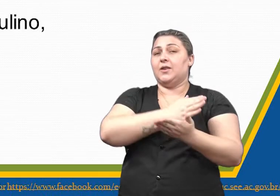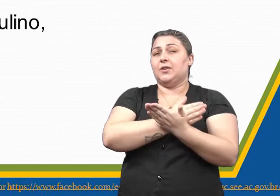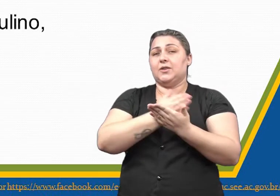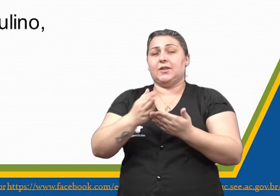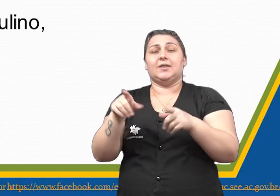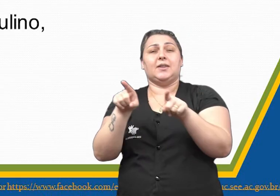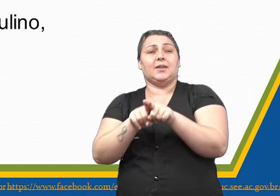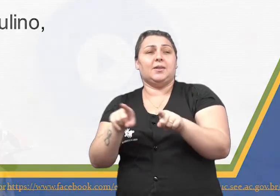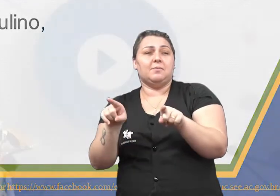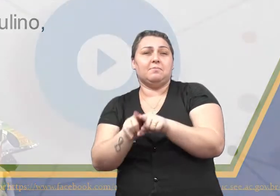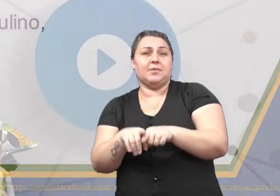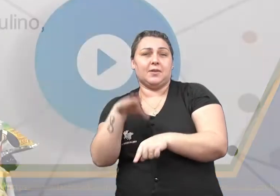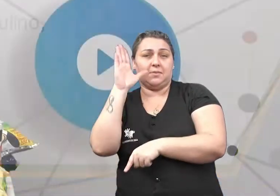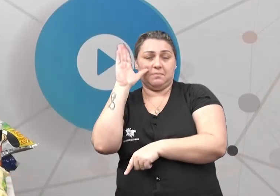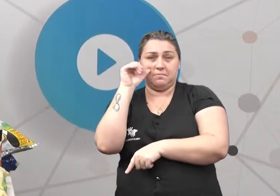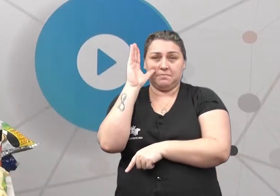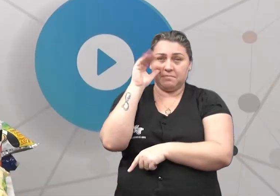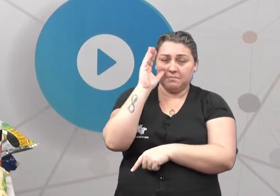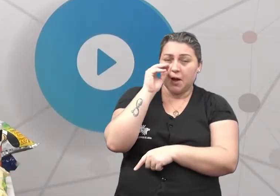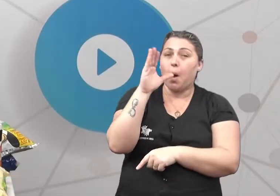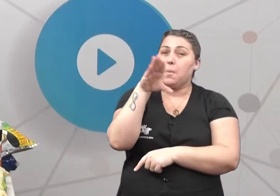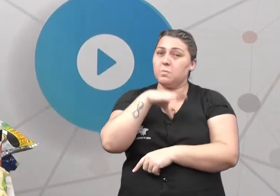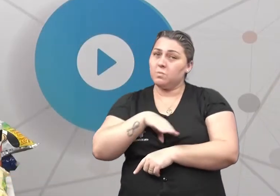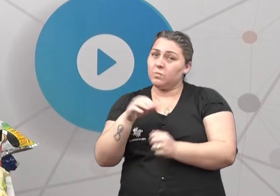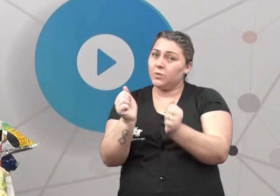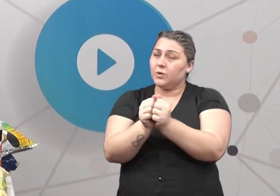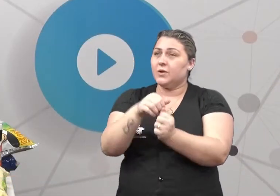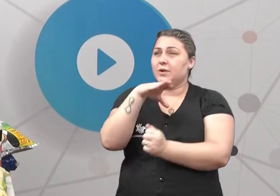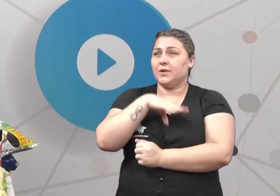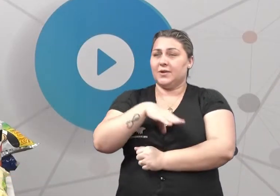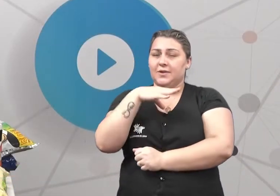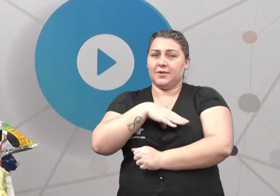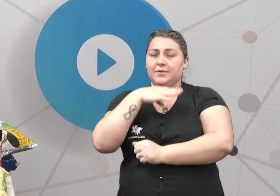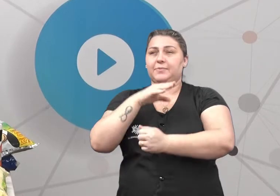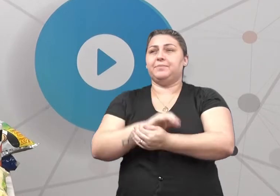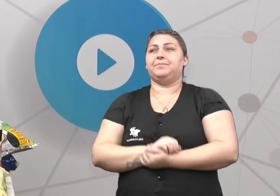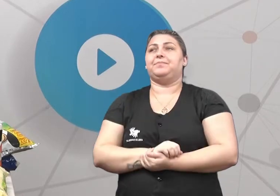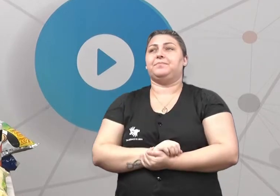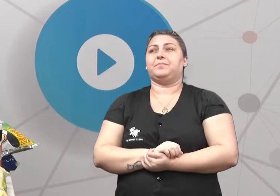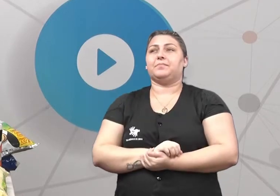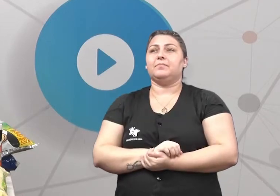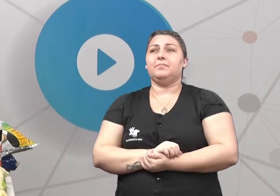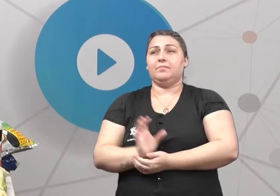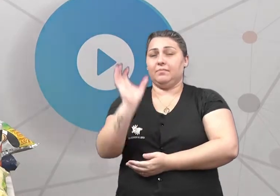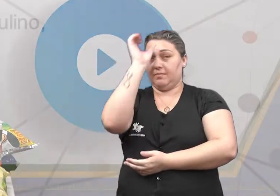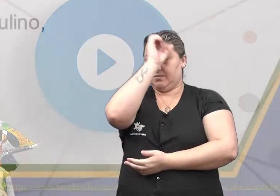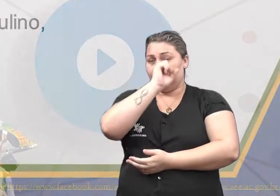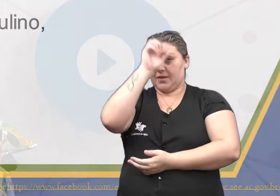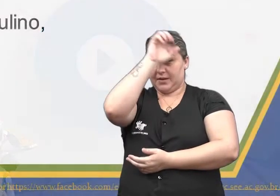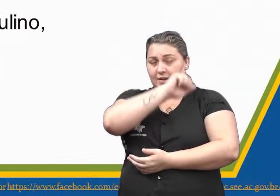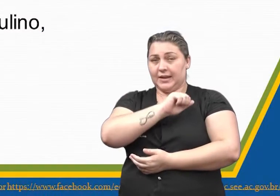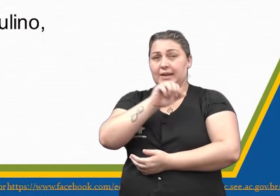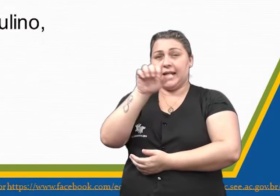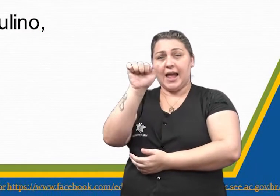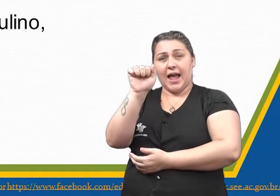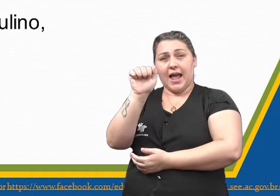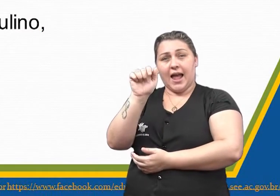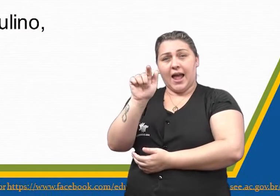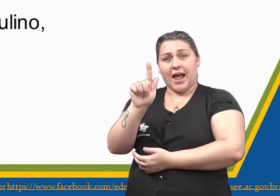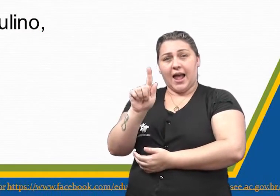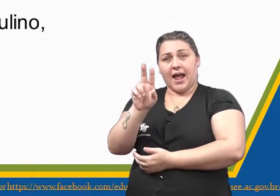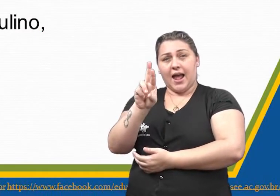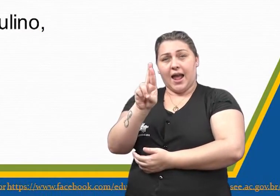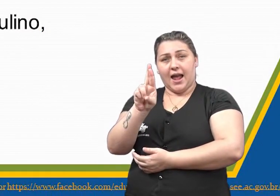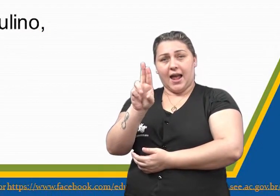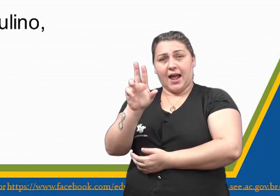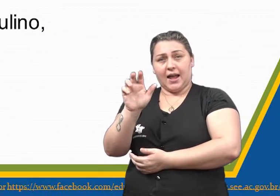de curiosidade, interdisciplinando aí com português. Vamos tirar uma curiosidade? Vamos aprender uma curiosidade? A grama.